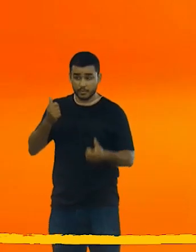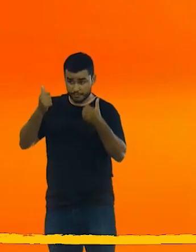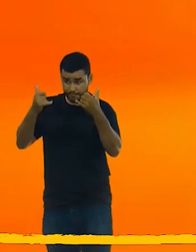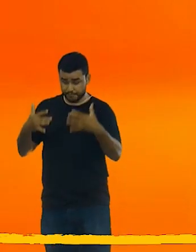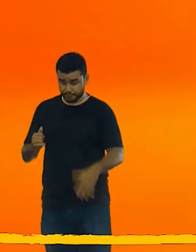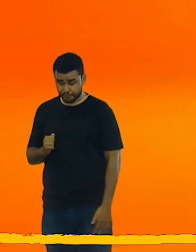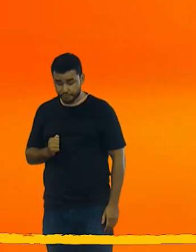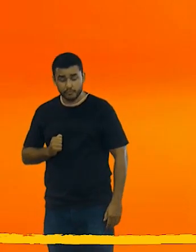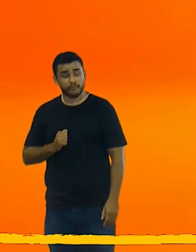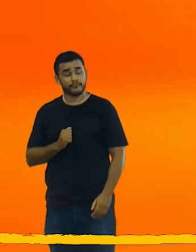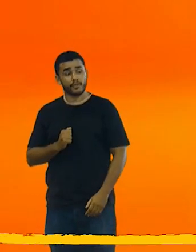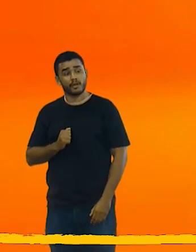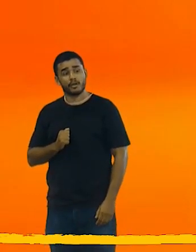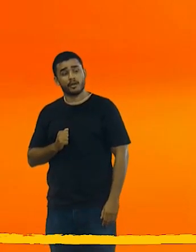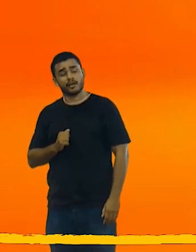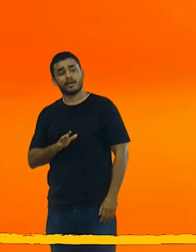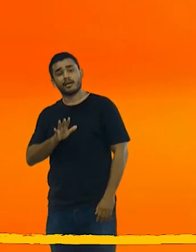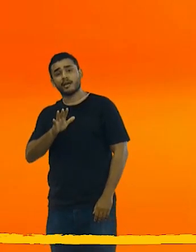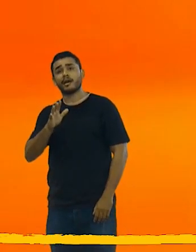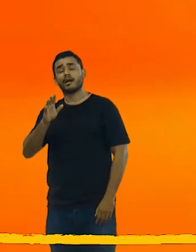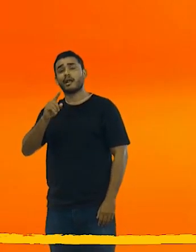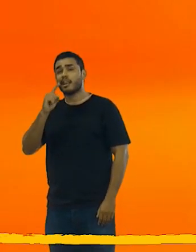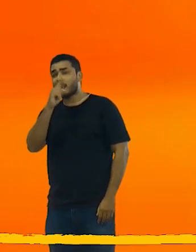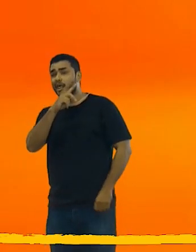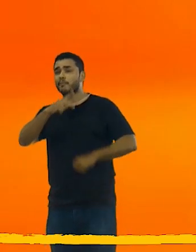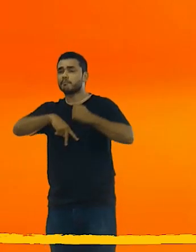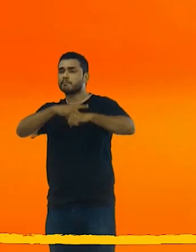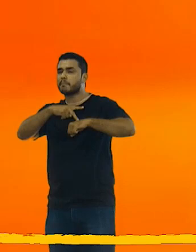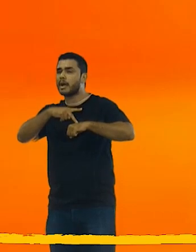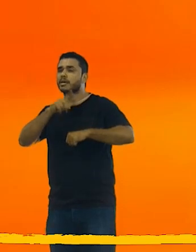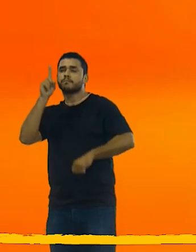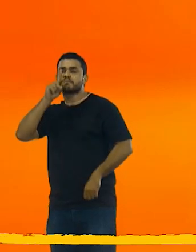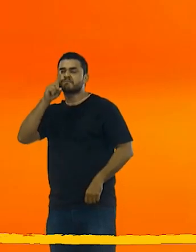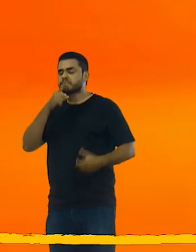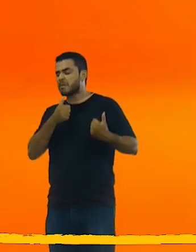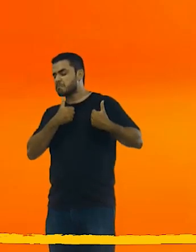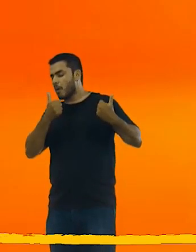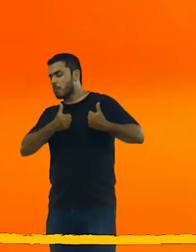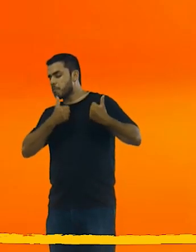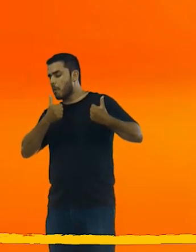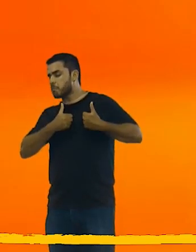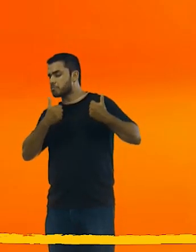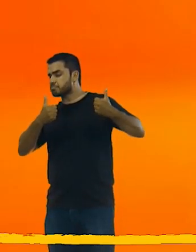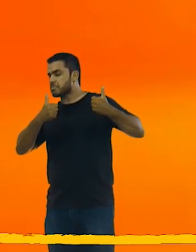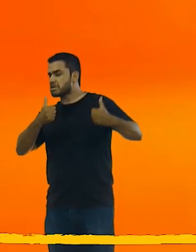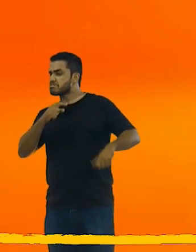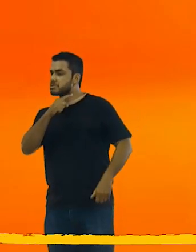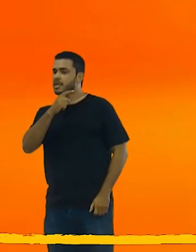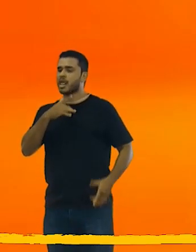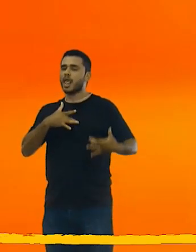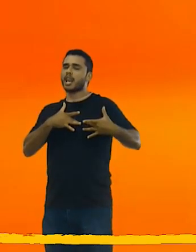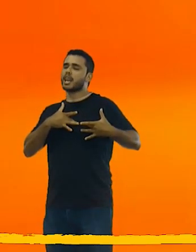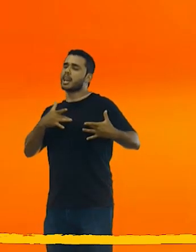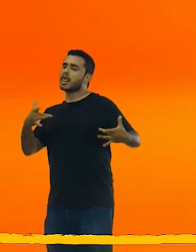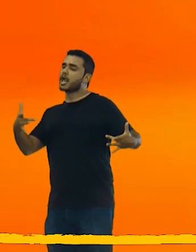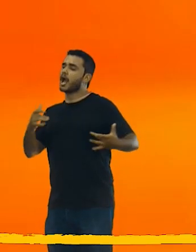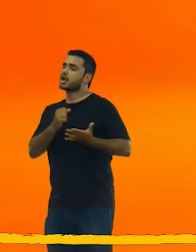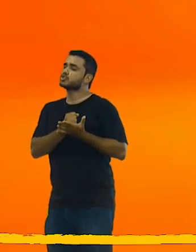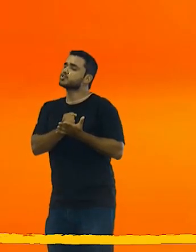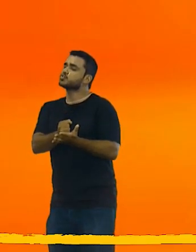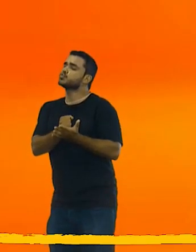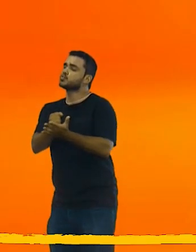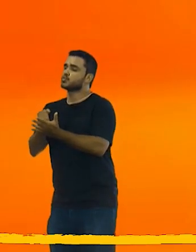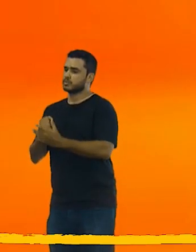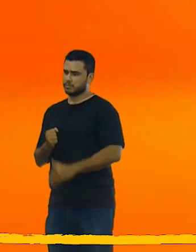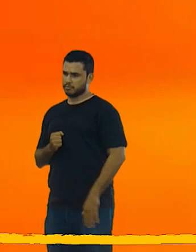diz para mim assim, professor, os americanos são gente boa pra caramba, Fernandes. Os americanos estão juntando 2 toneladas de